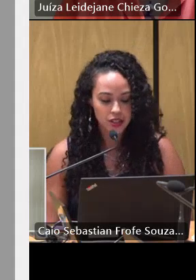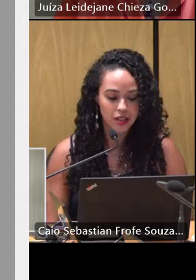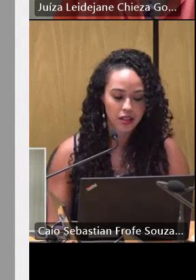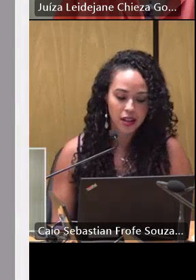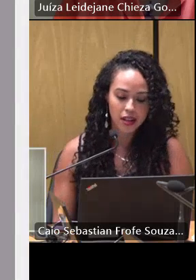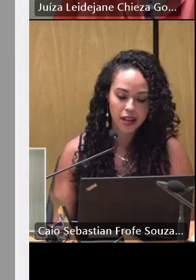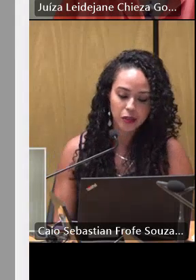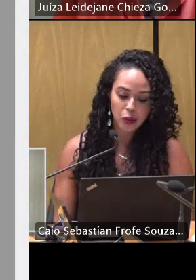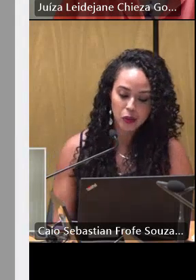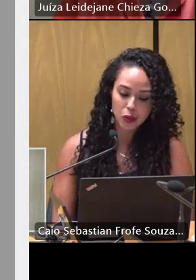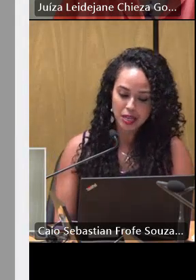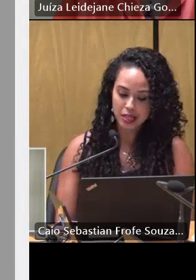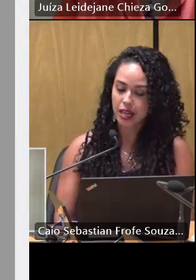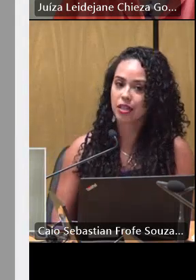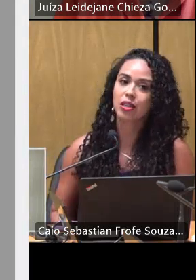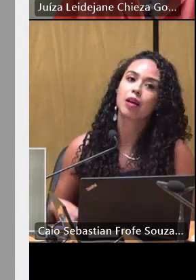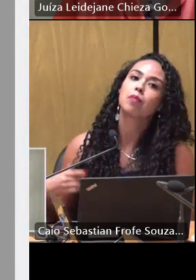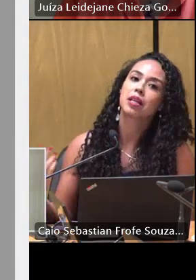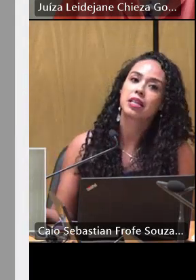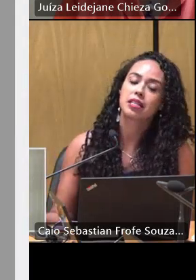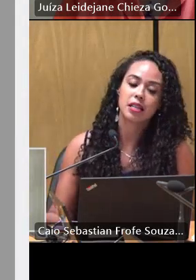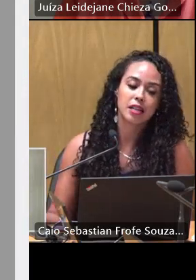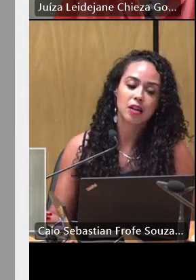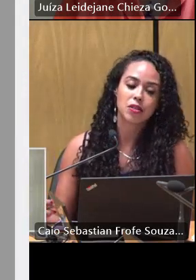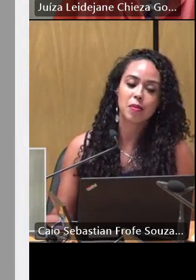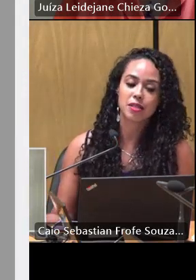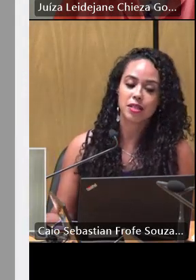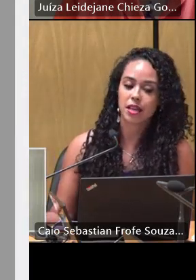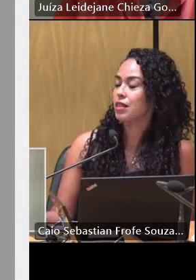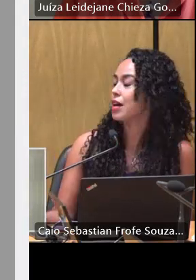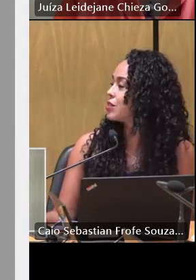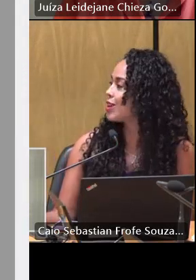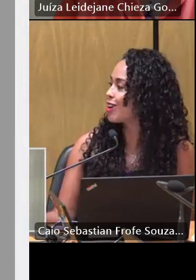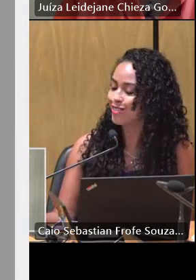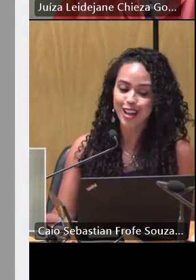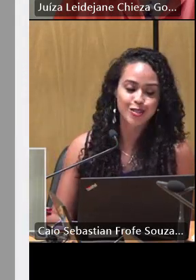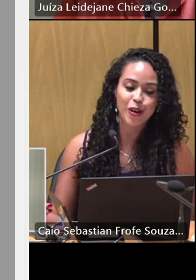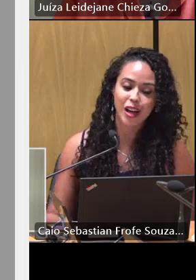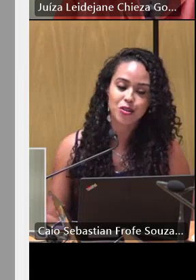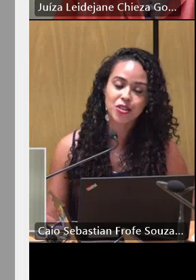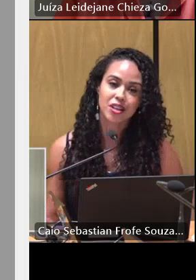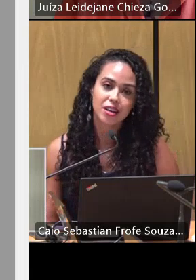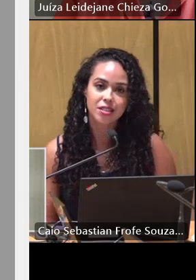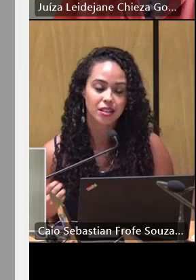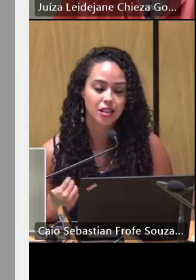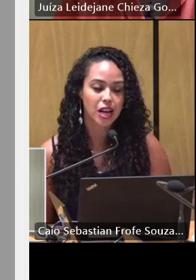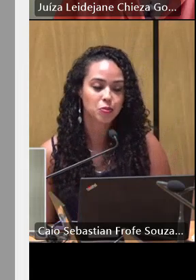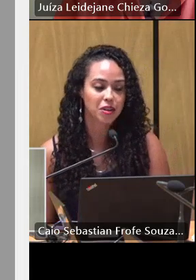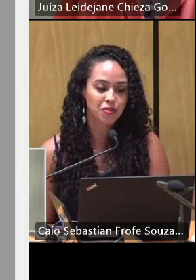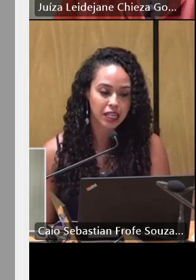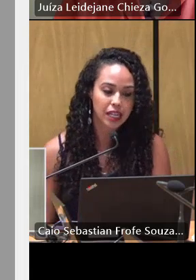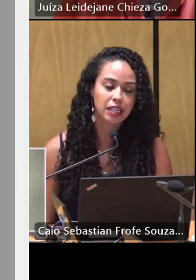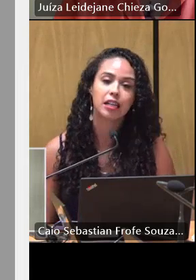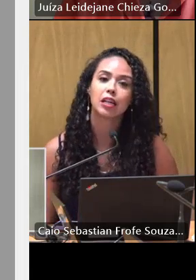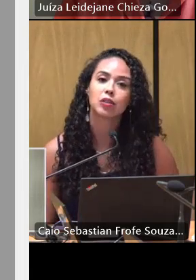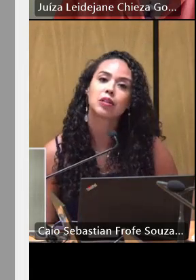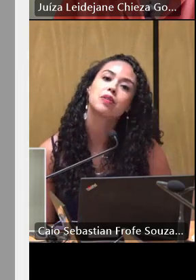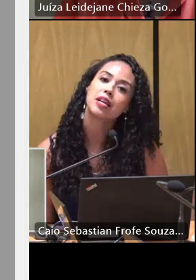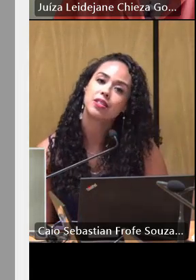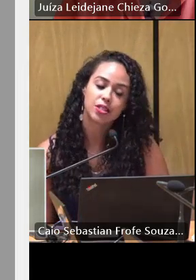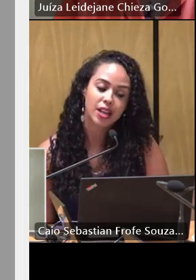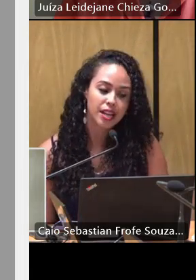ah Eitor dos Prazeres para designar justamente essa região né de local de herança da diáspora africana